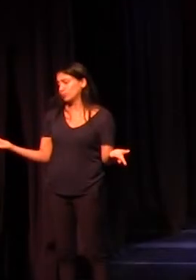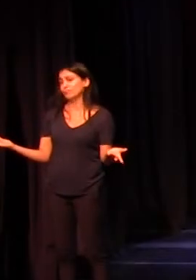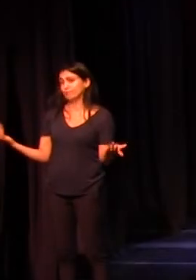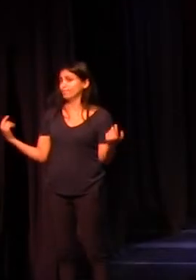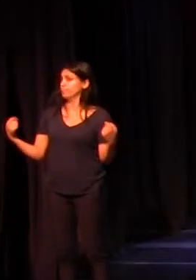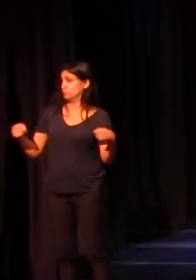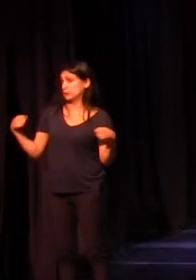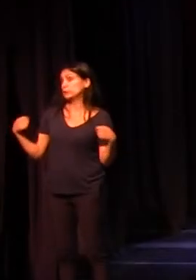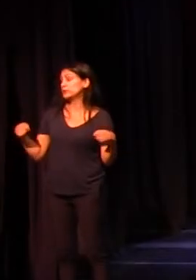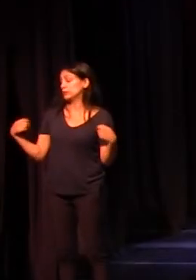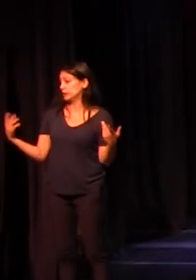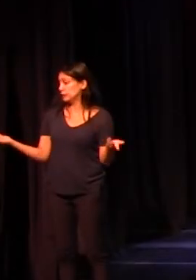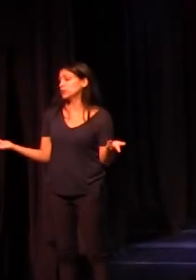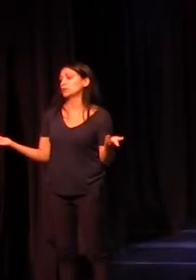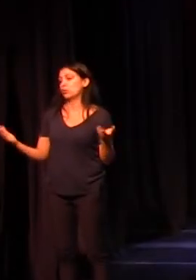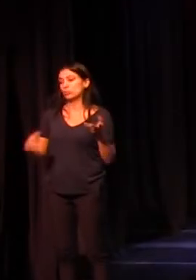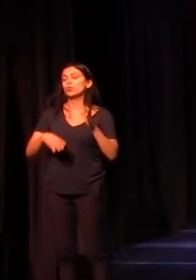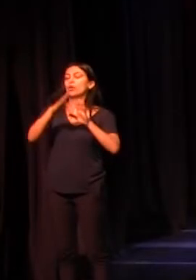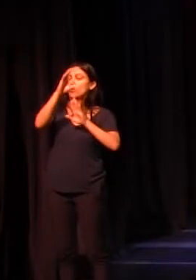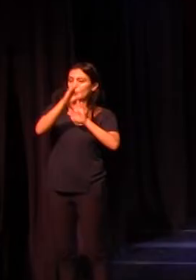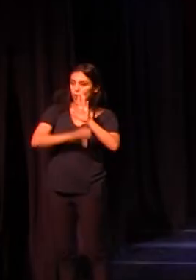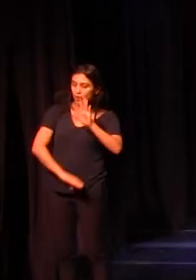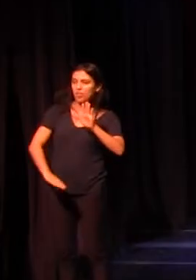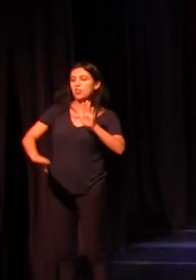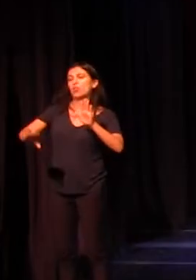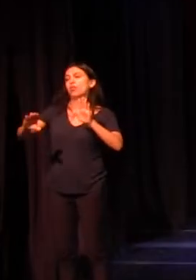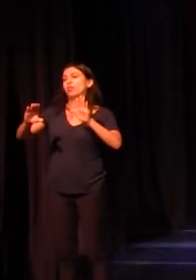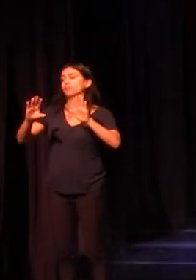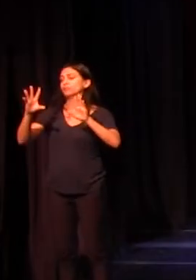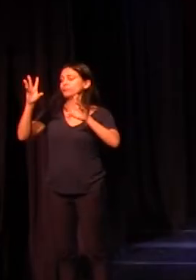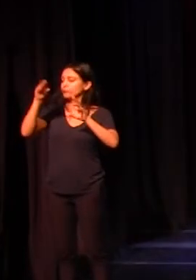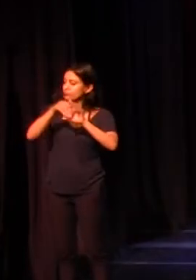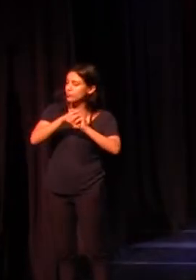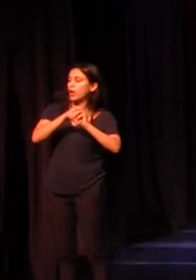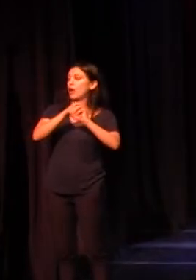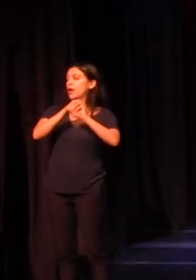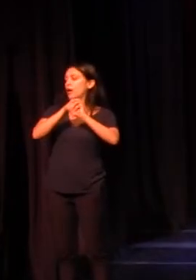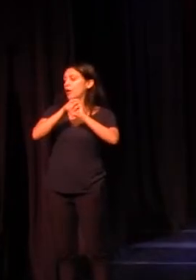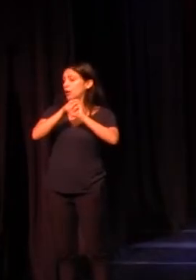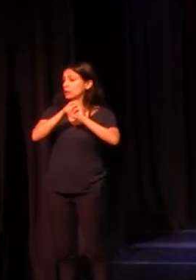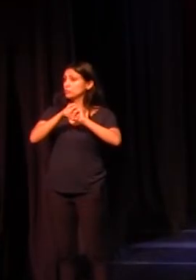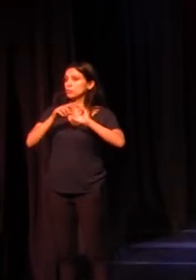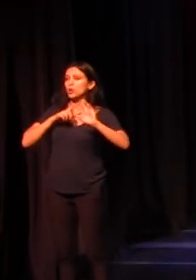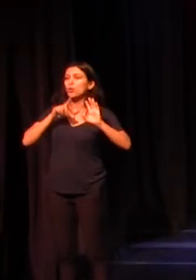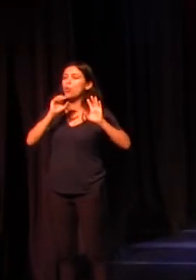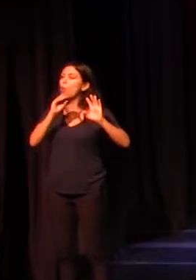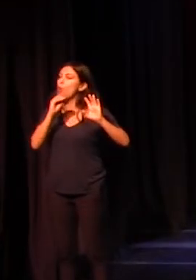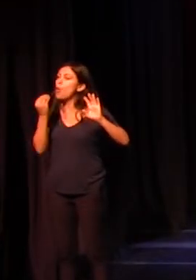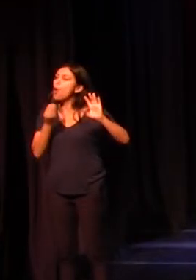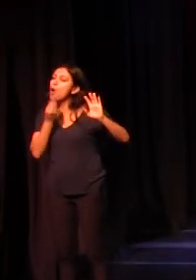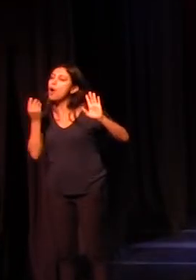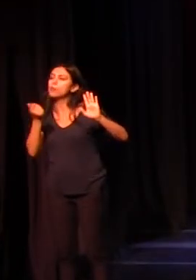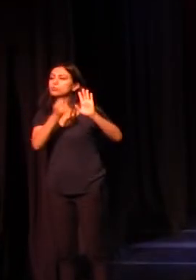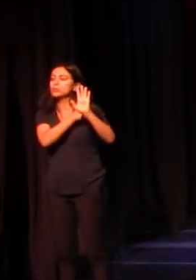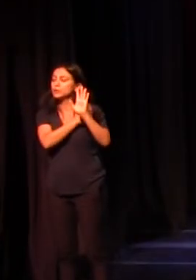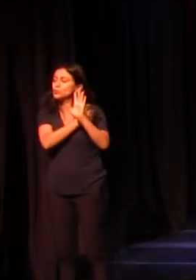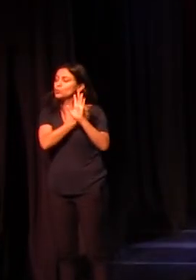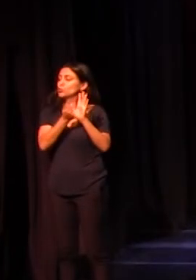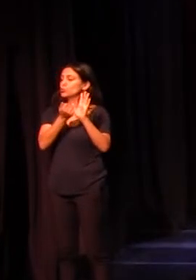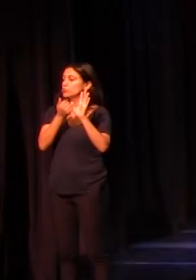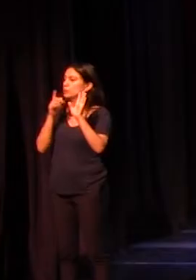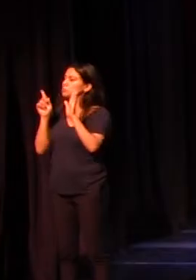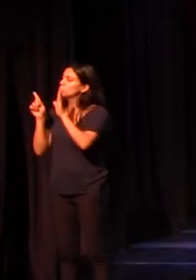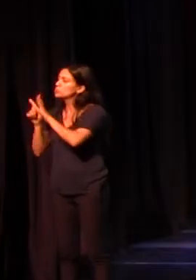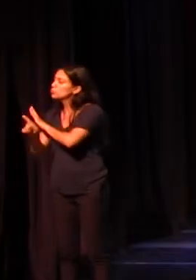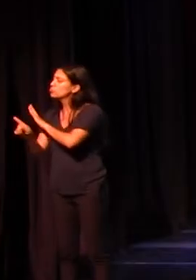o currículo traz. Ele traz uma seção específica desses alunos, da pesquisa que foi feita com os alunos. Mais